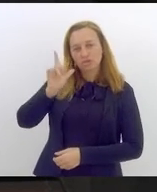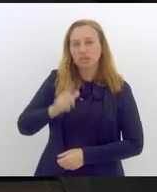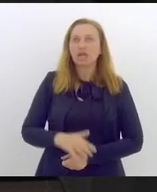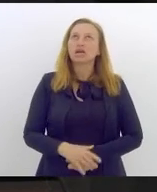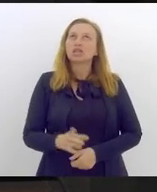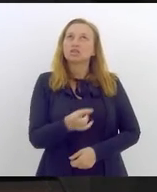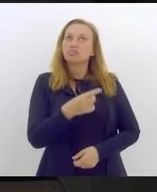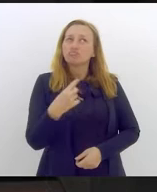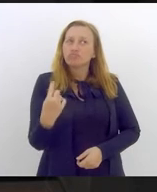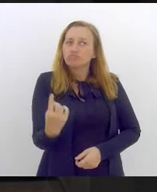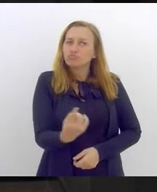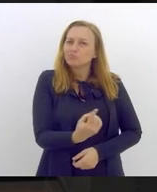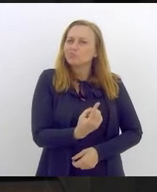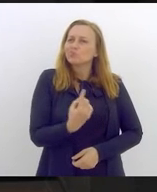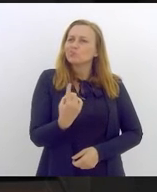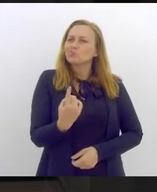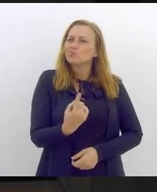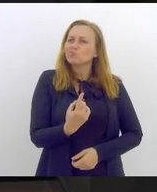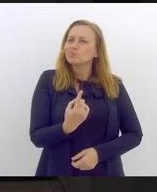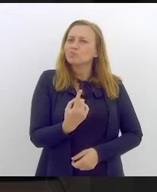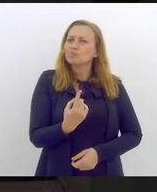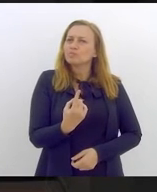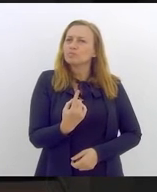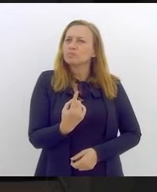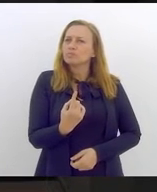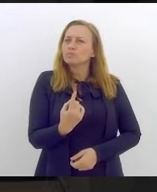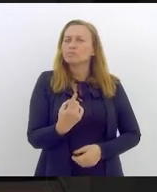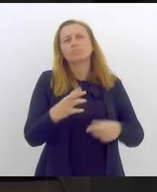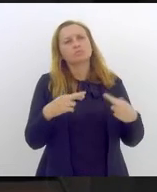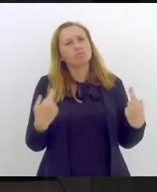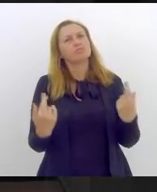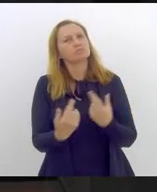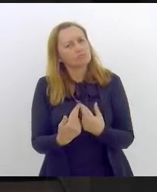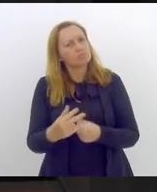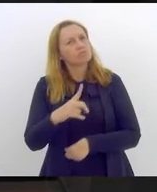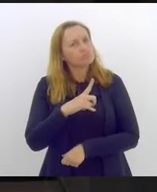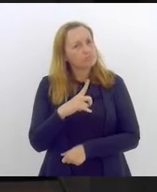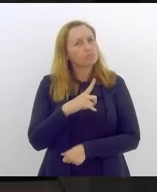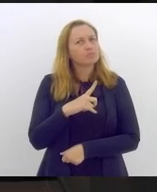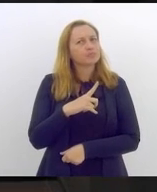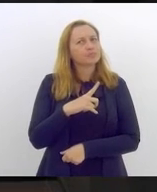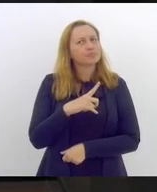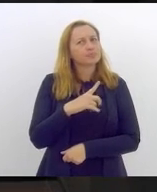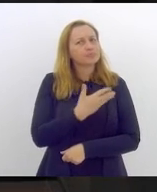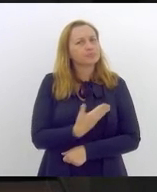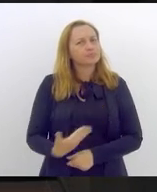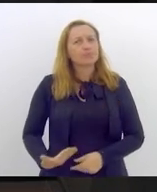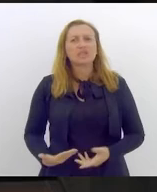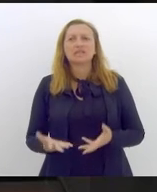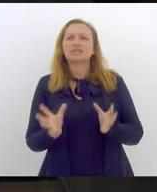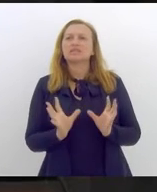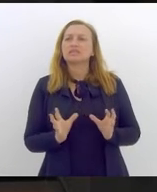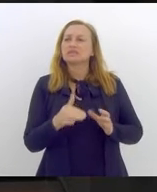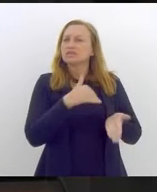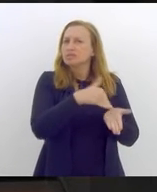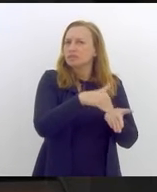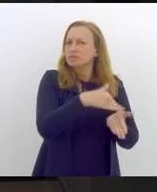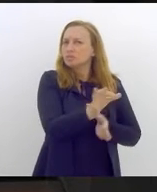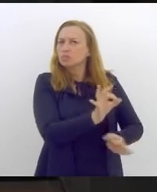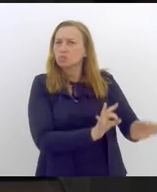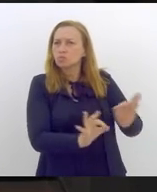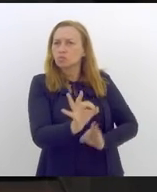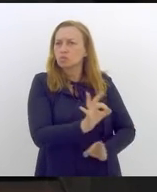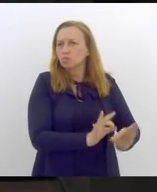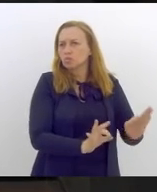nós tivemos a audiência pública das secretarias de planejamento